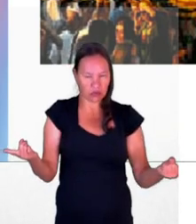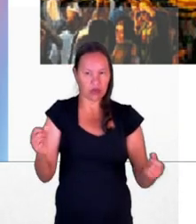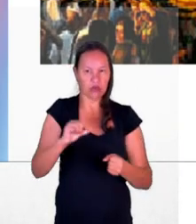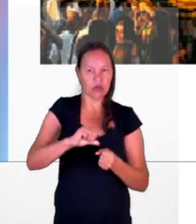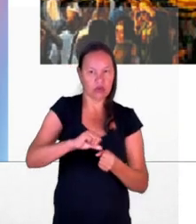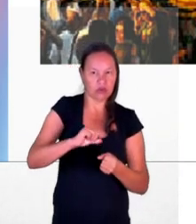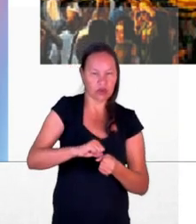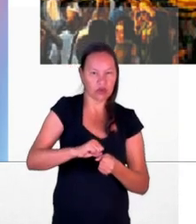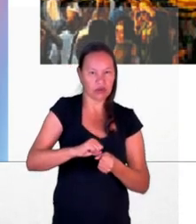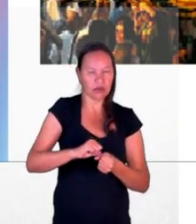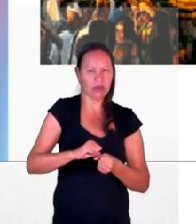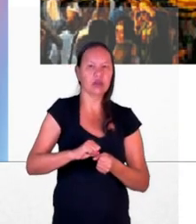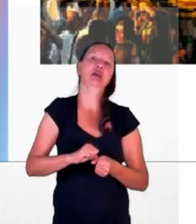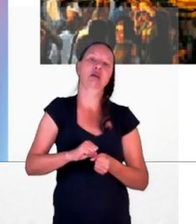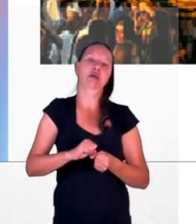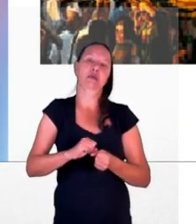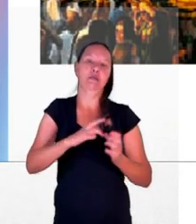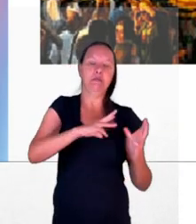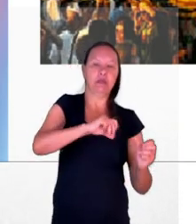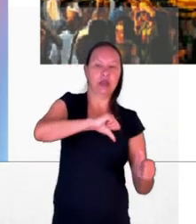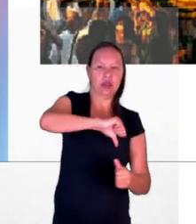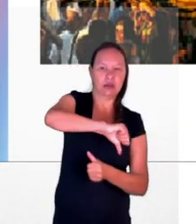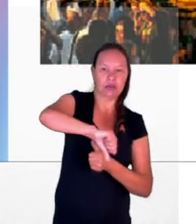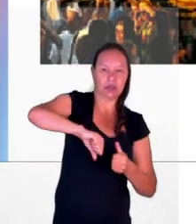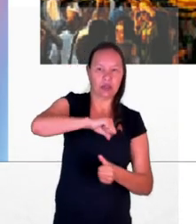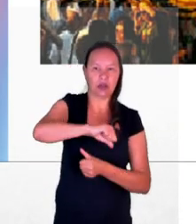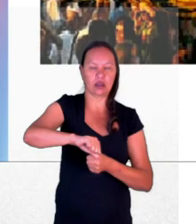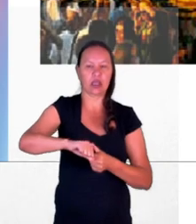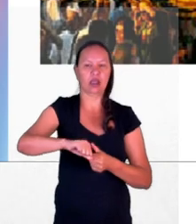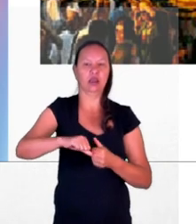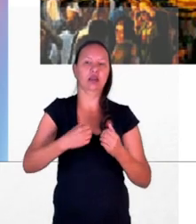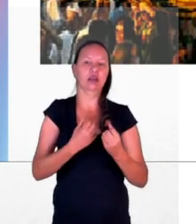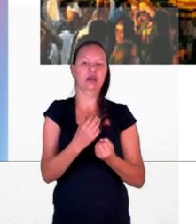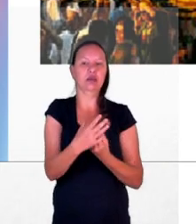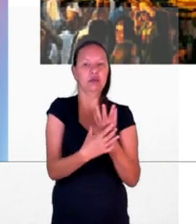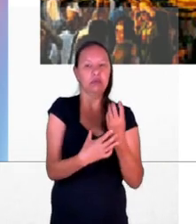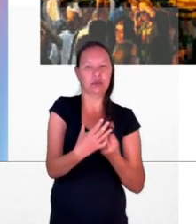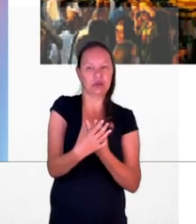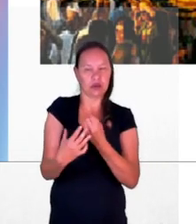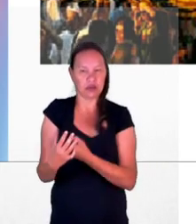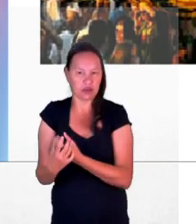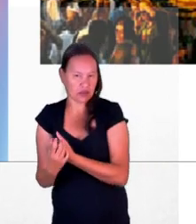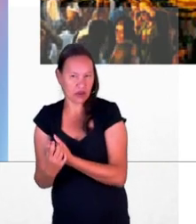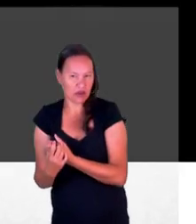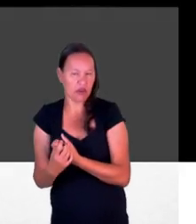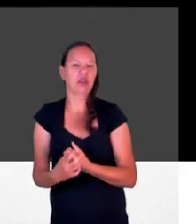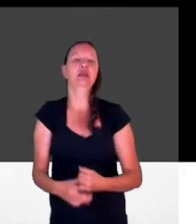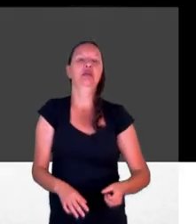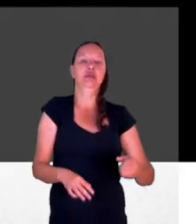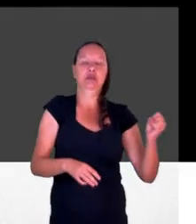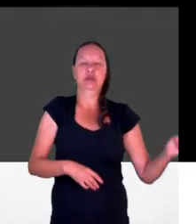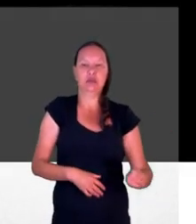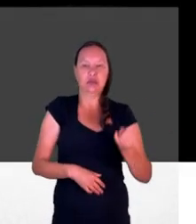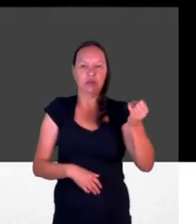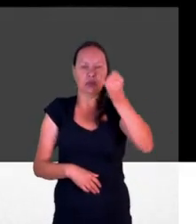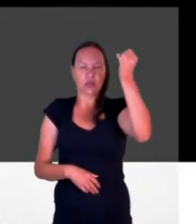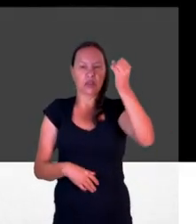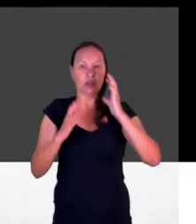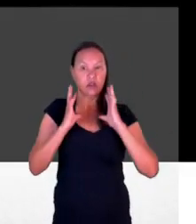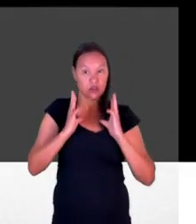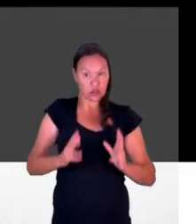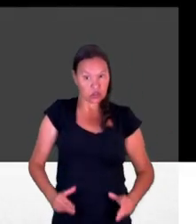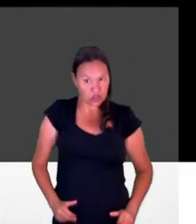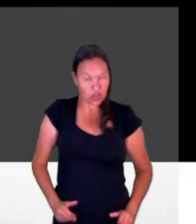feita ela era para se transformar imediatamente num grande tratado internacional de direitos humanos que